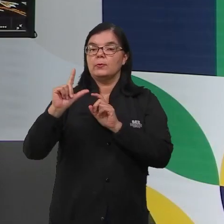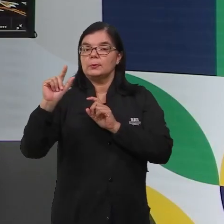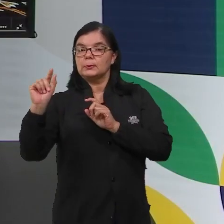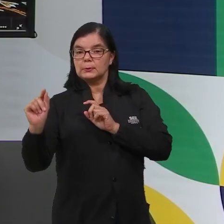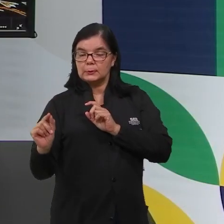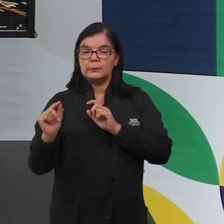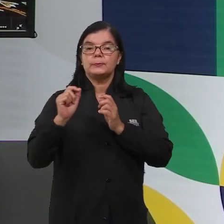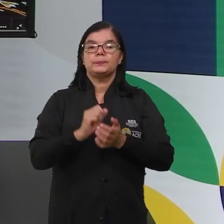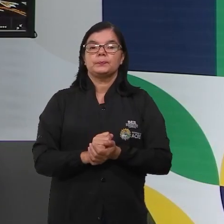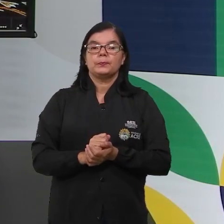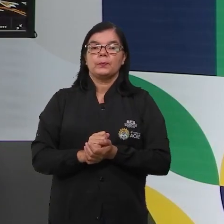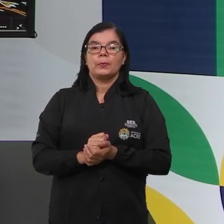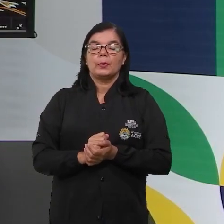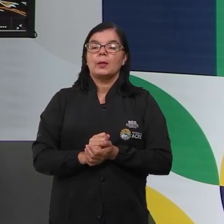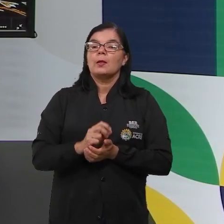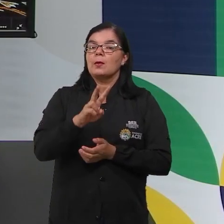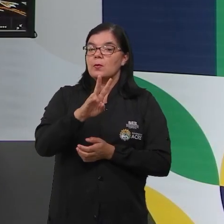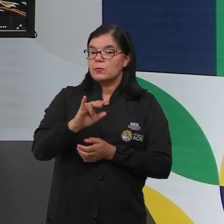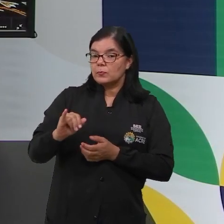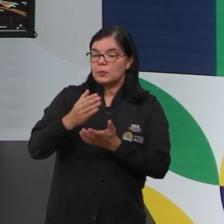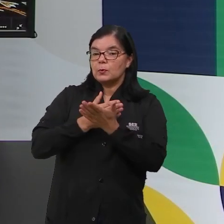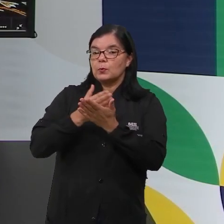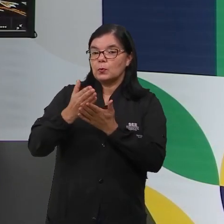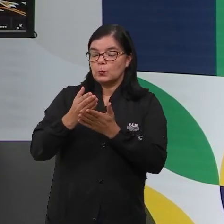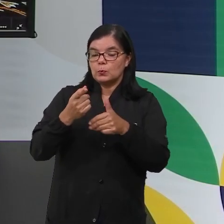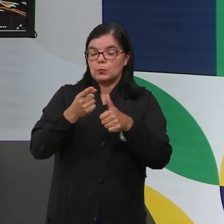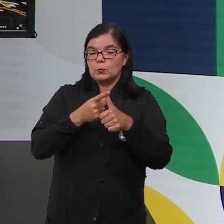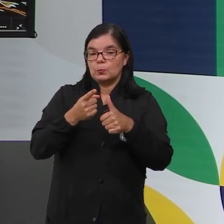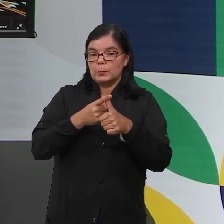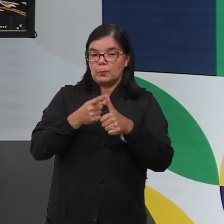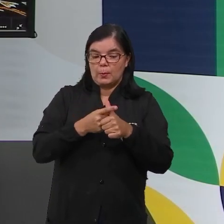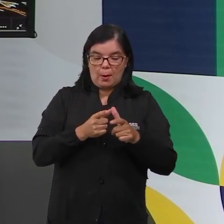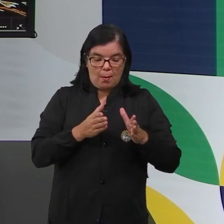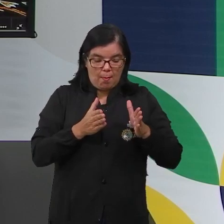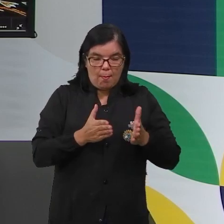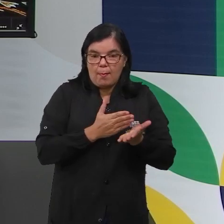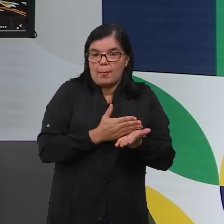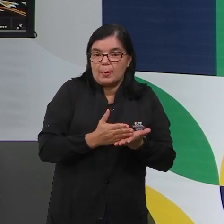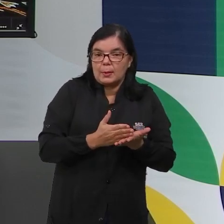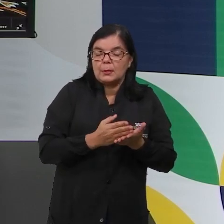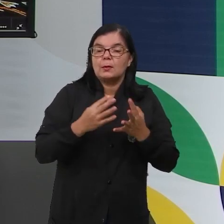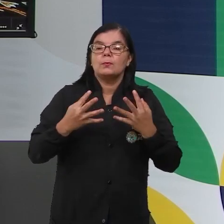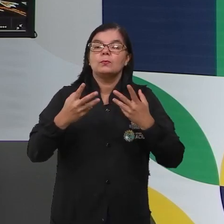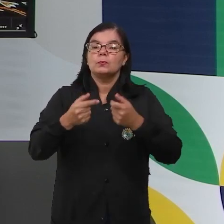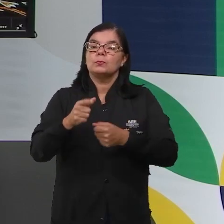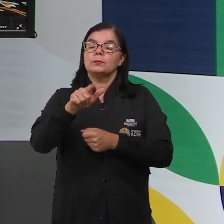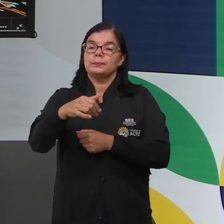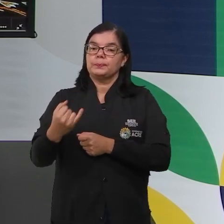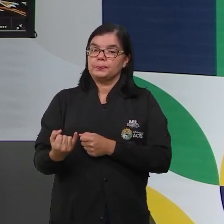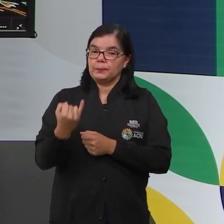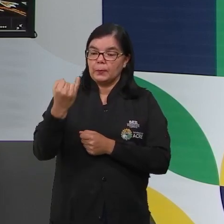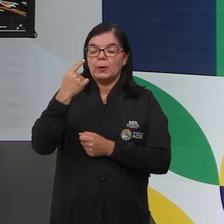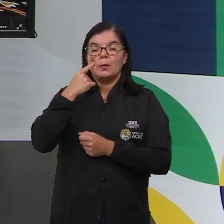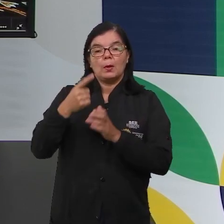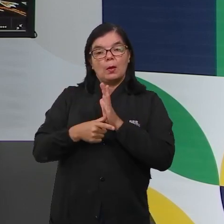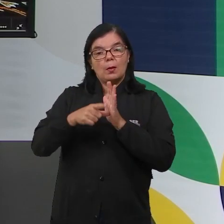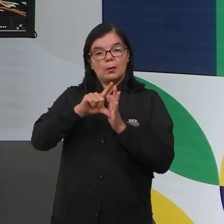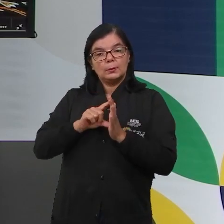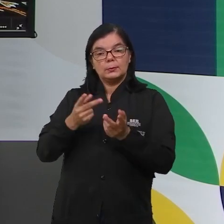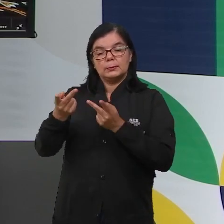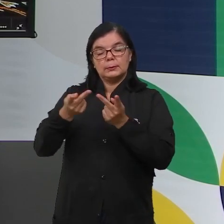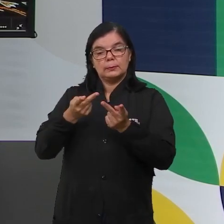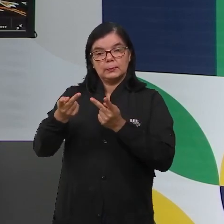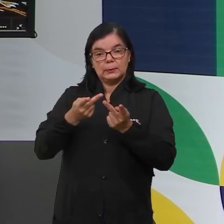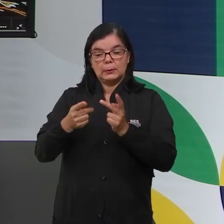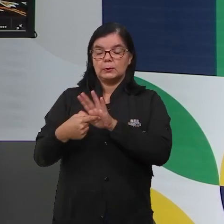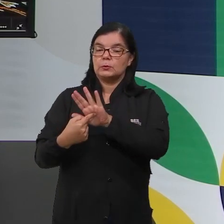ali, vai começar o primeiro percurso aqui. Então, tudo isso é importante você planejar antes